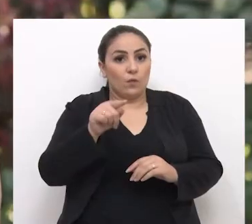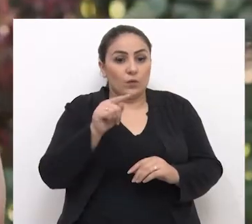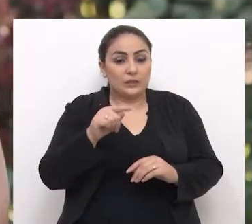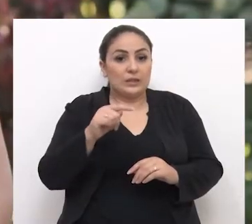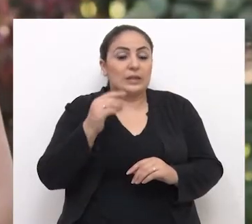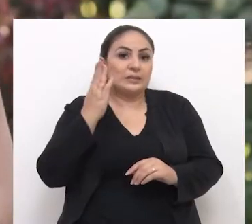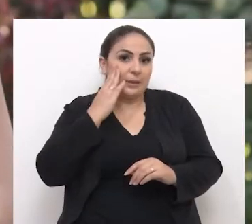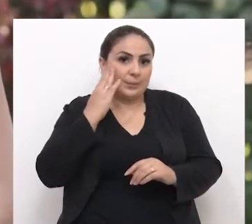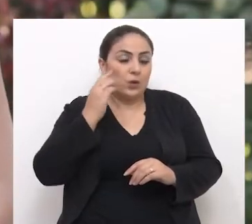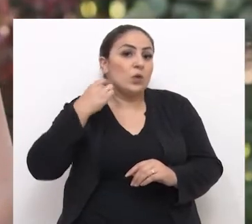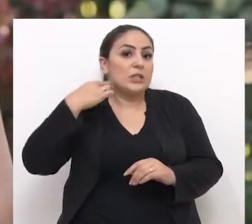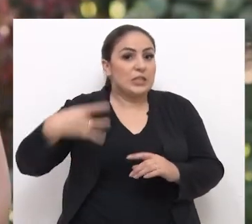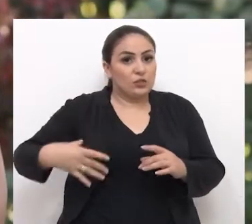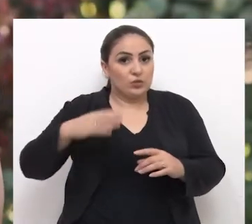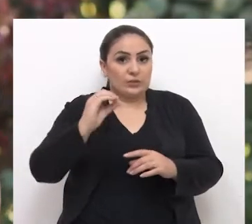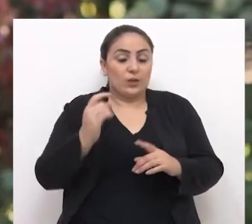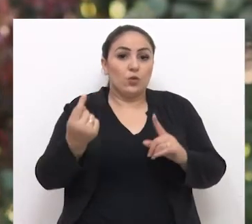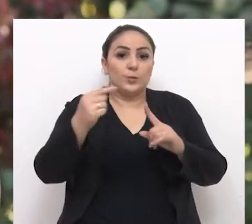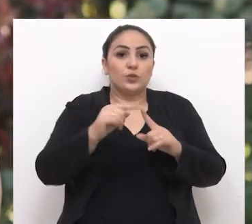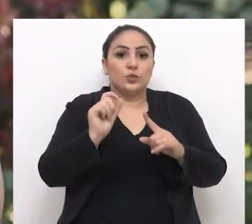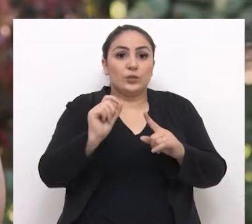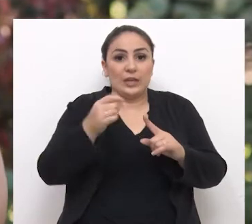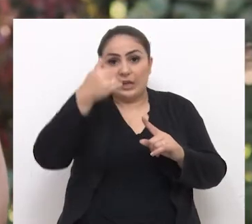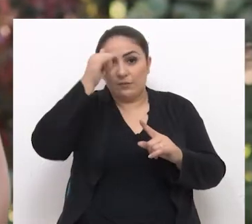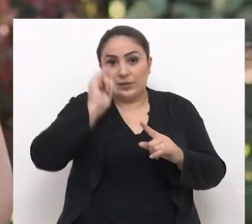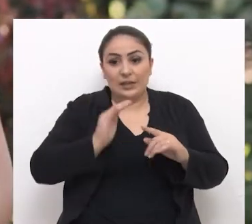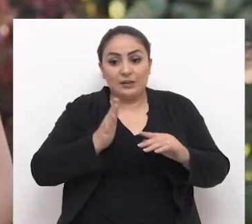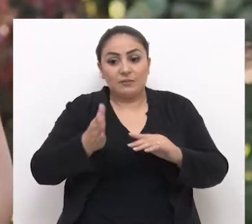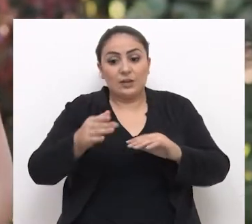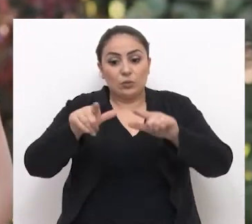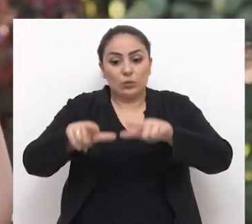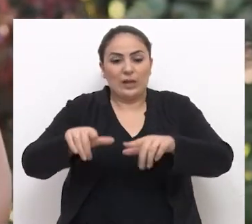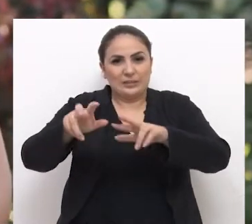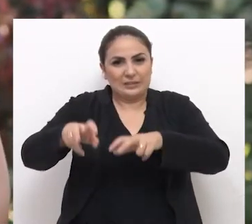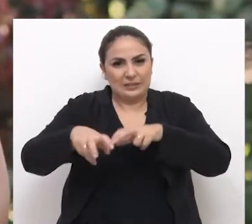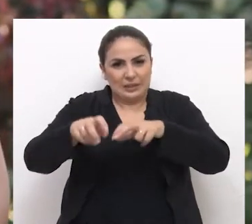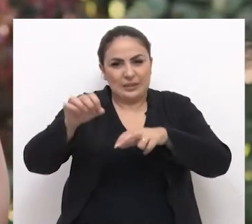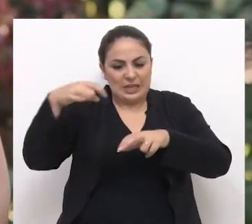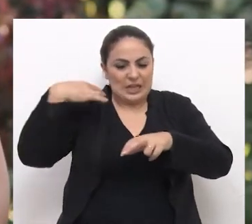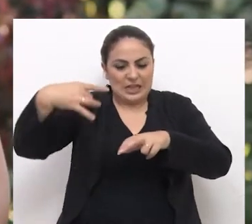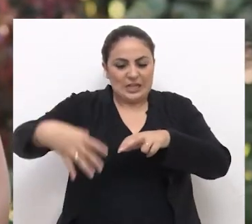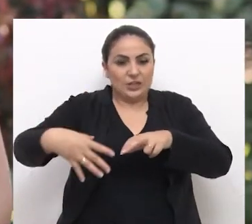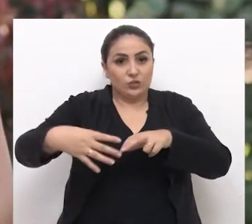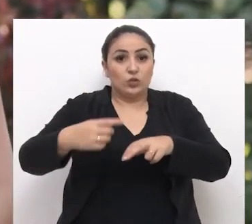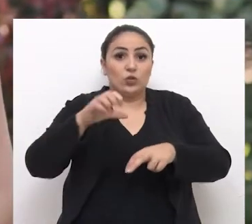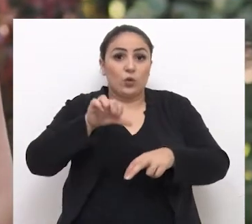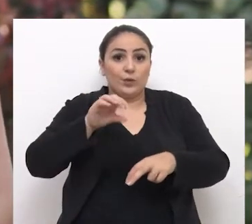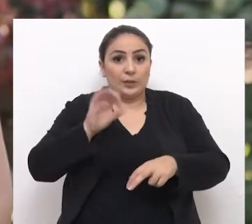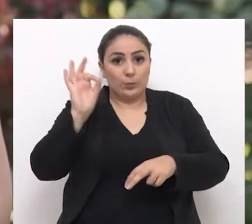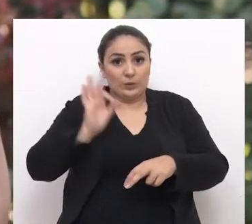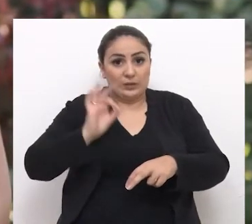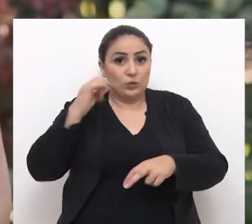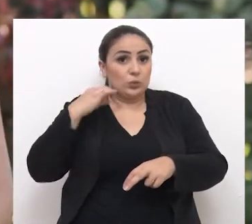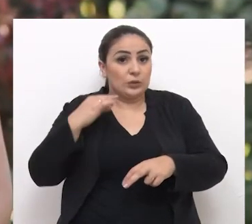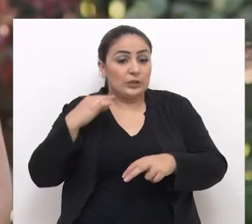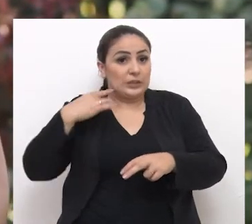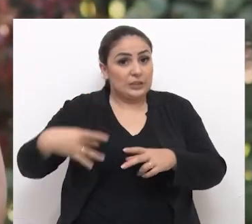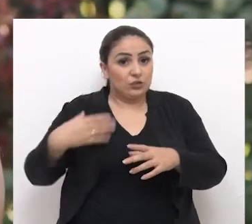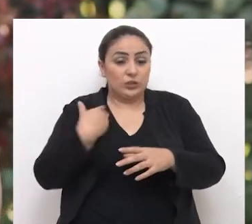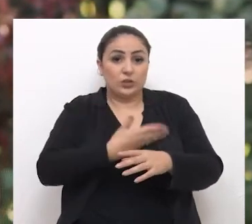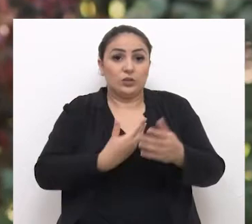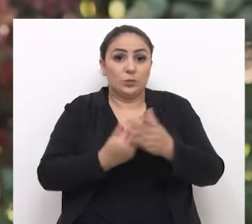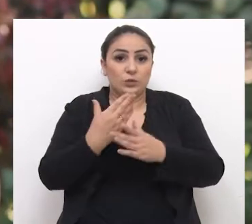O conceito Lixo Zero ele visa desviar do aterro sanitário 90% dos resíduos que geramos. Ou seja, os